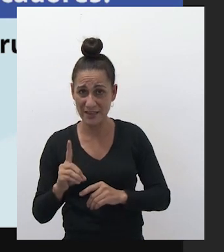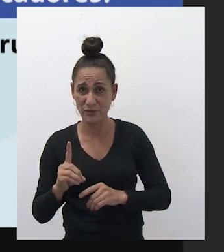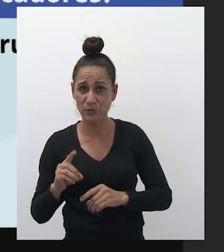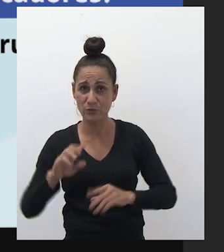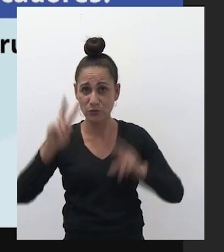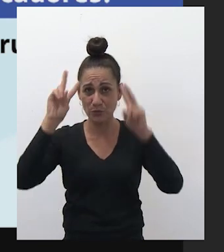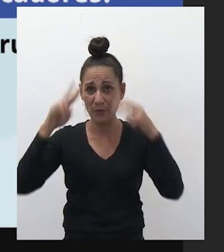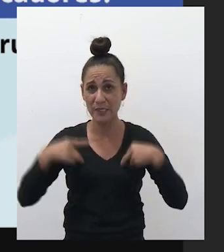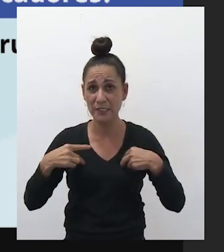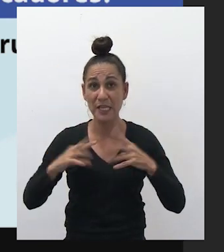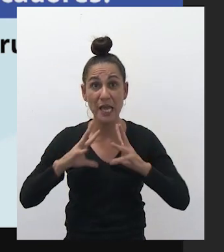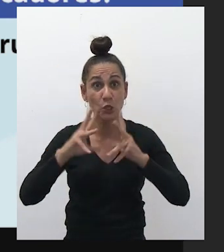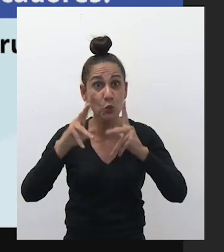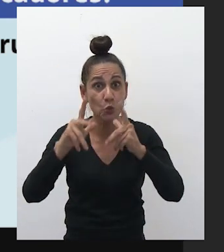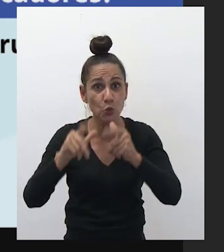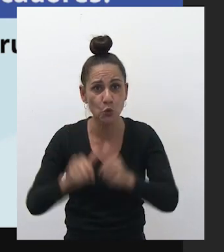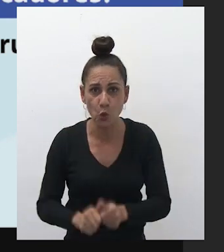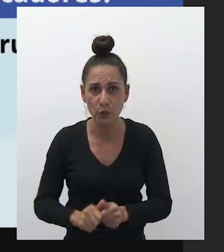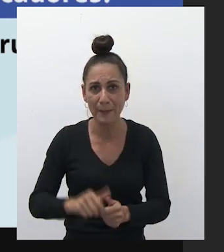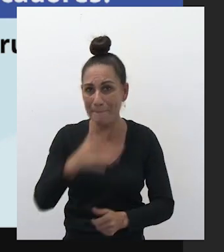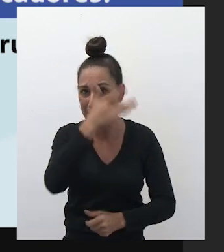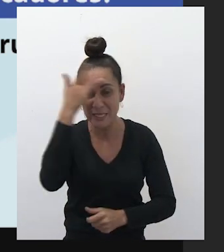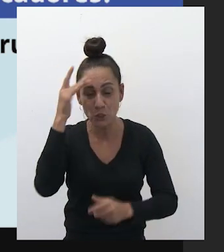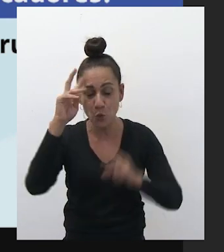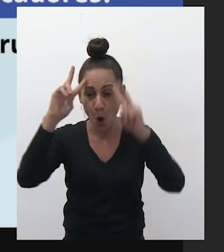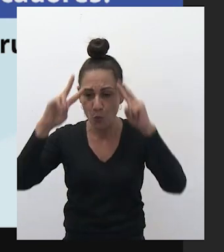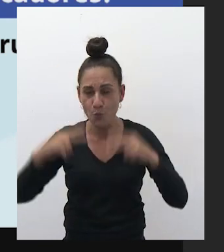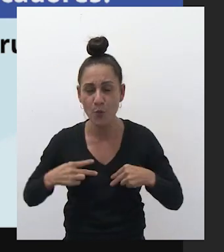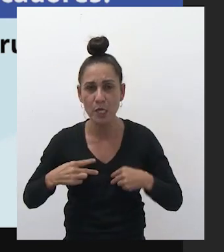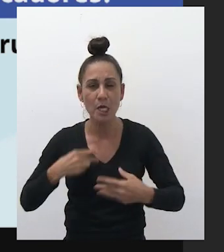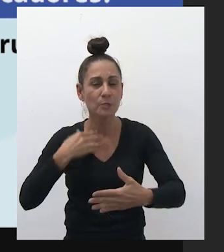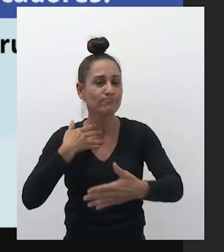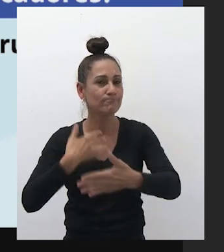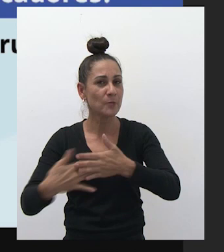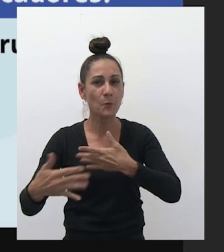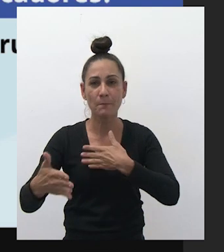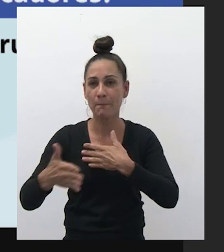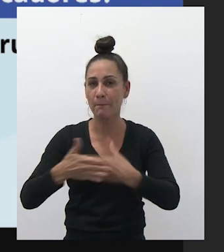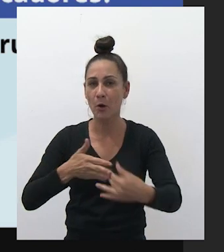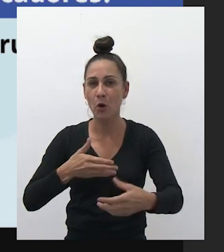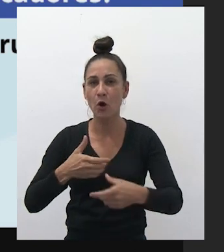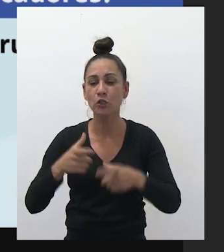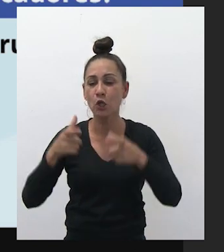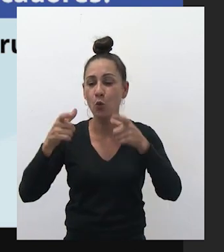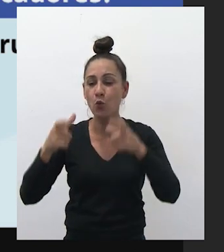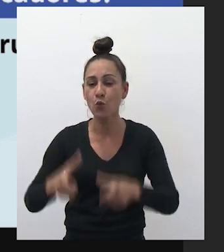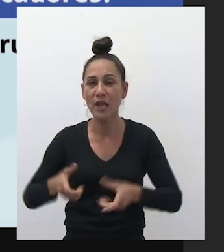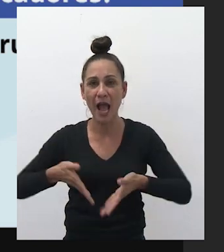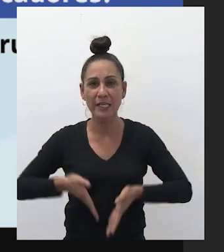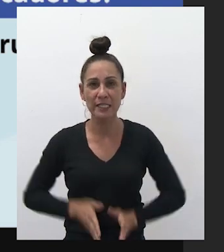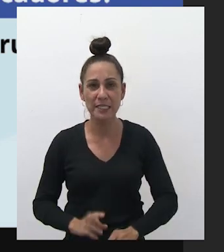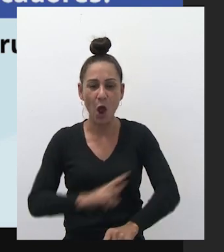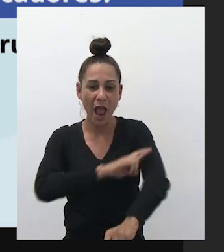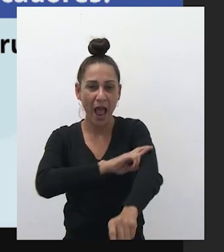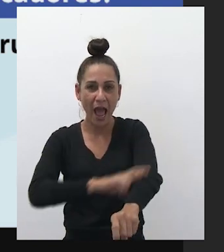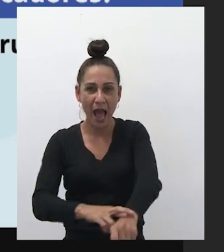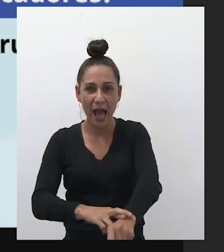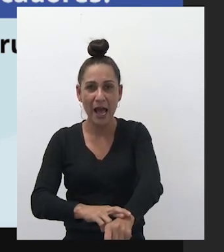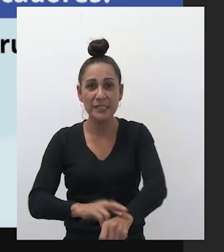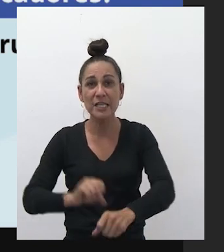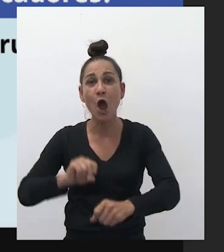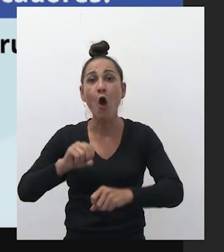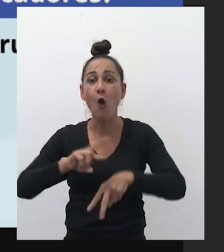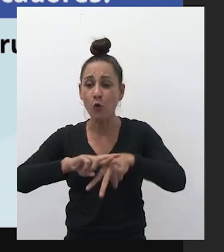toda pessoa humana. Não importa quem seja, onde tenha nascido, raça,